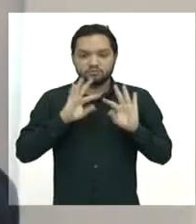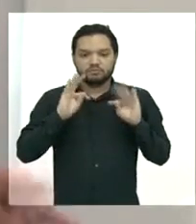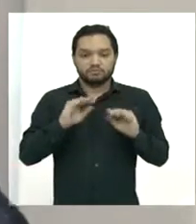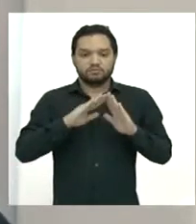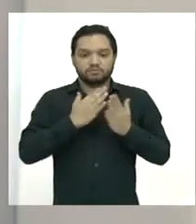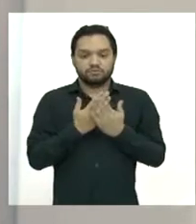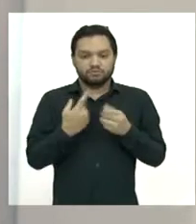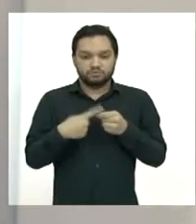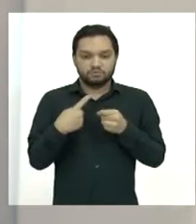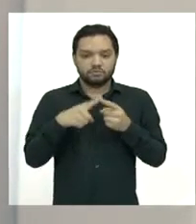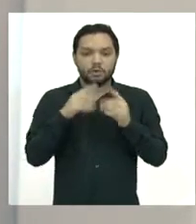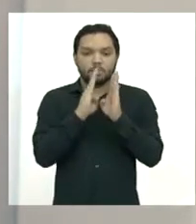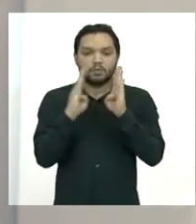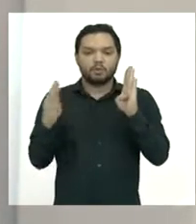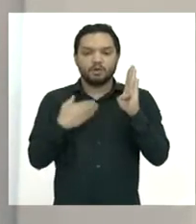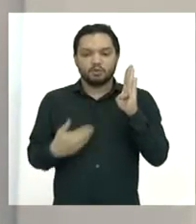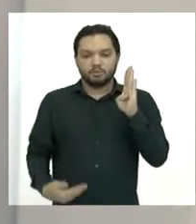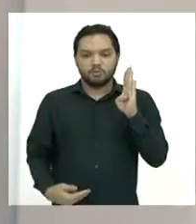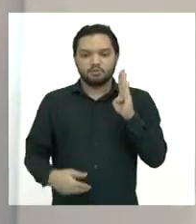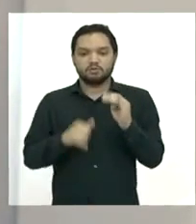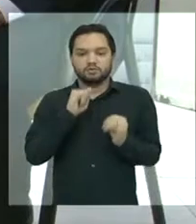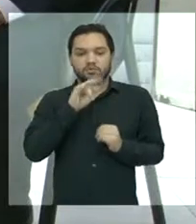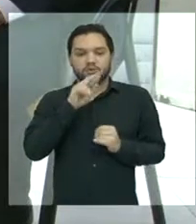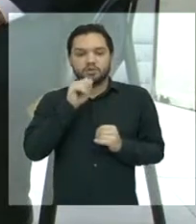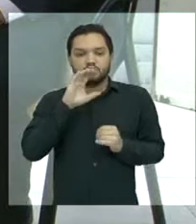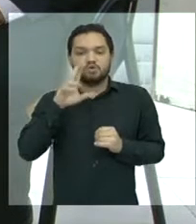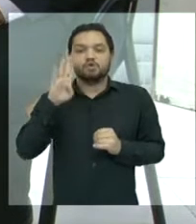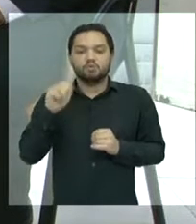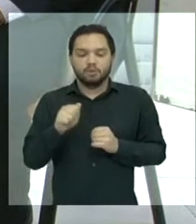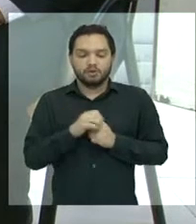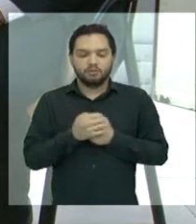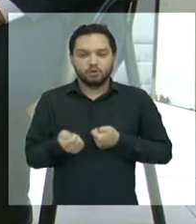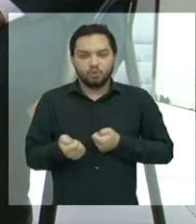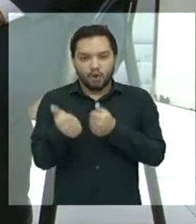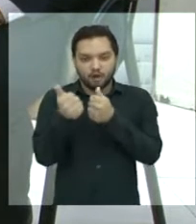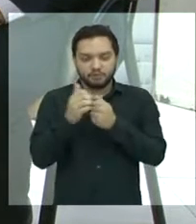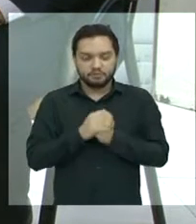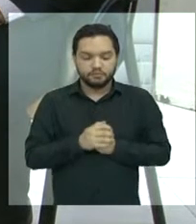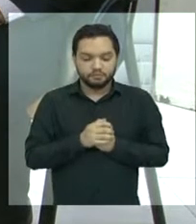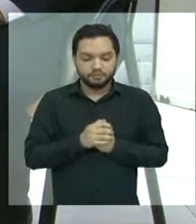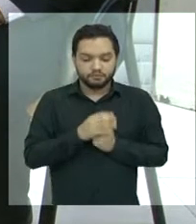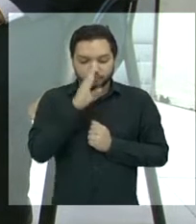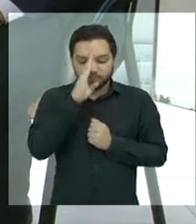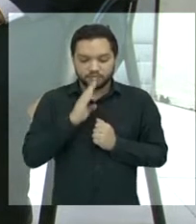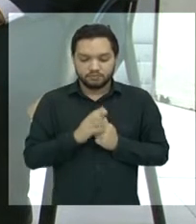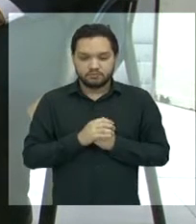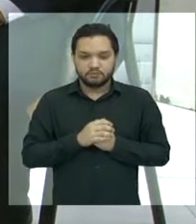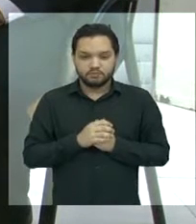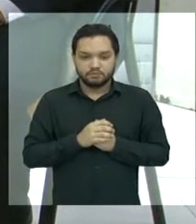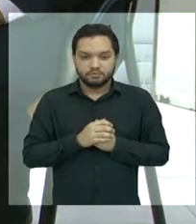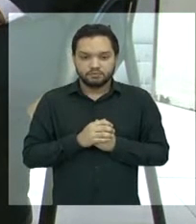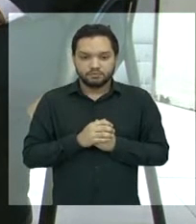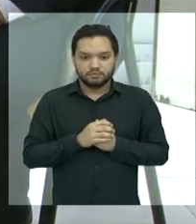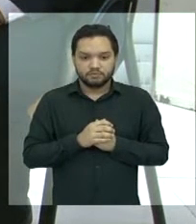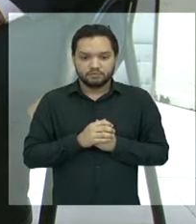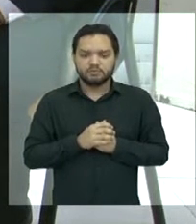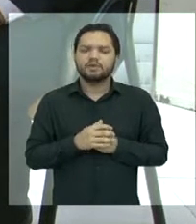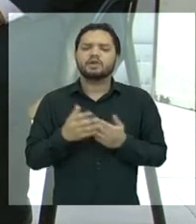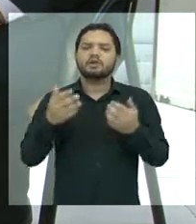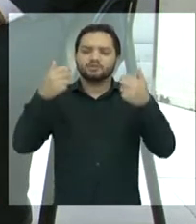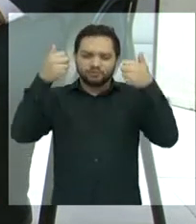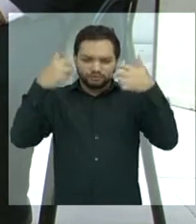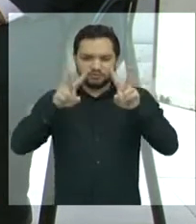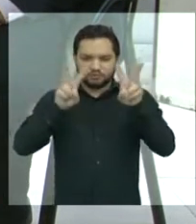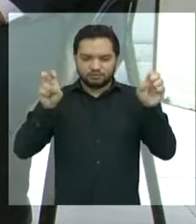interior e as bibliotecas públicas de lá, de Irauçuba. Muito bacana. E, inclusive, agora falando em vereador, a gente sente que